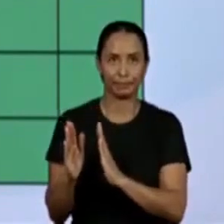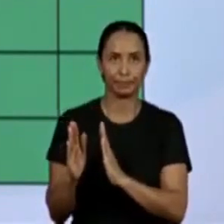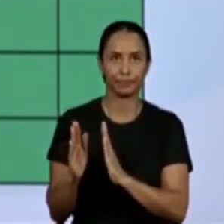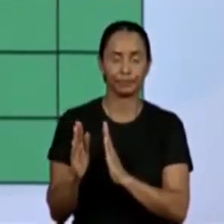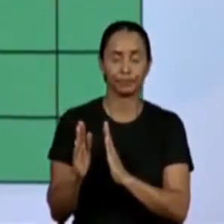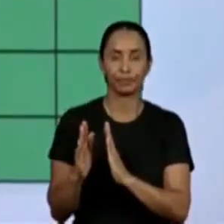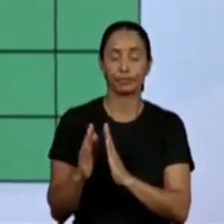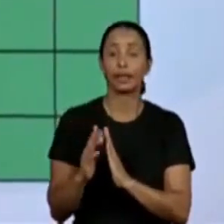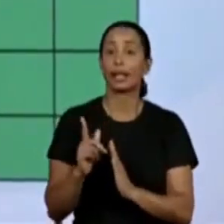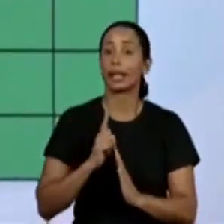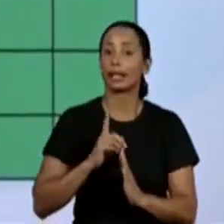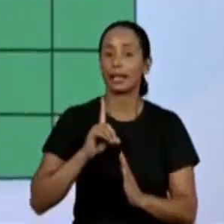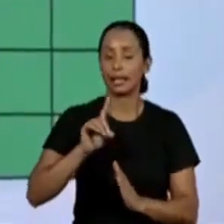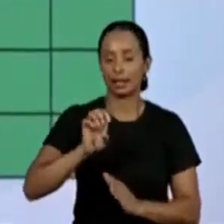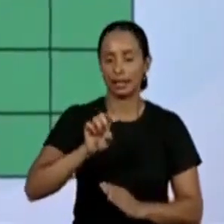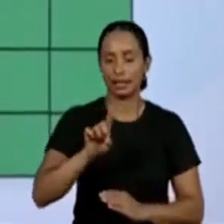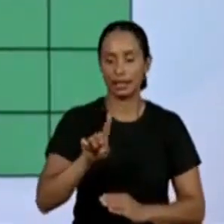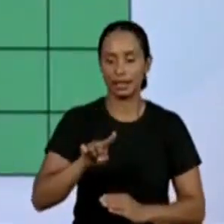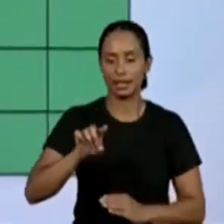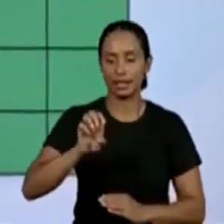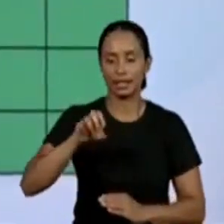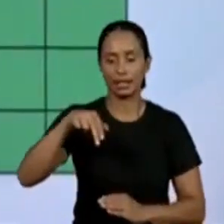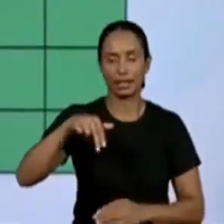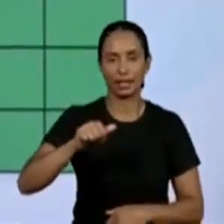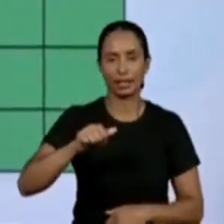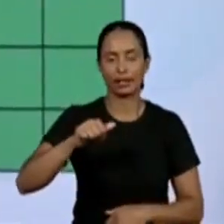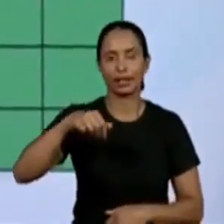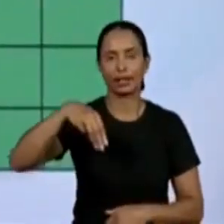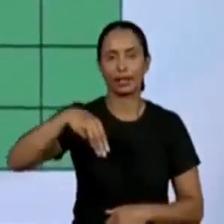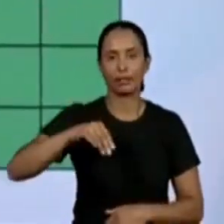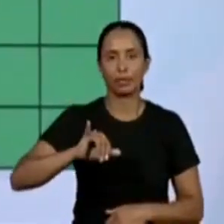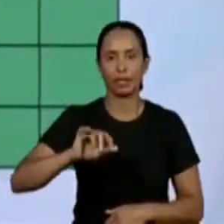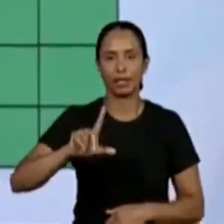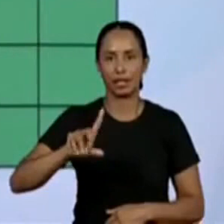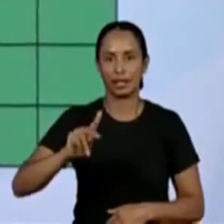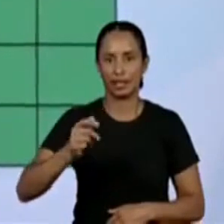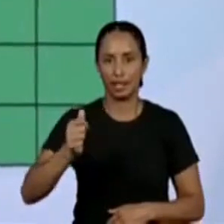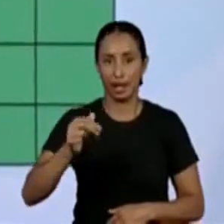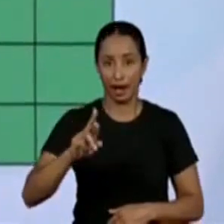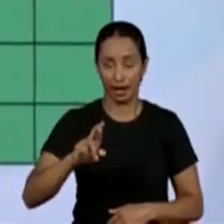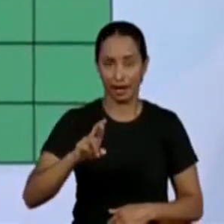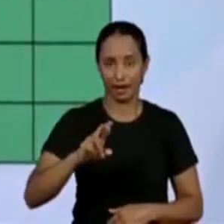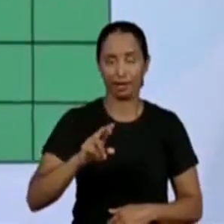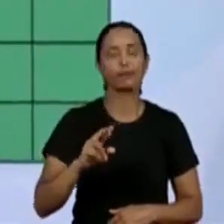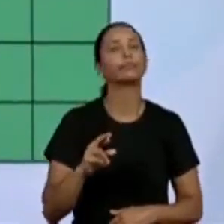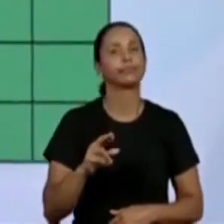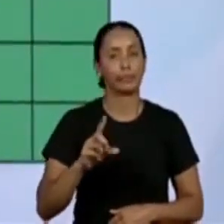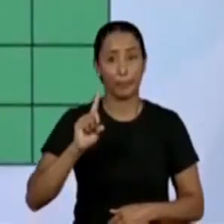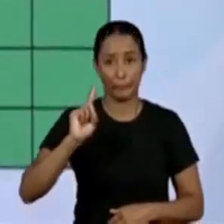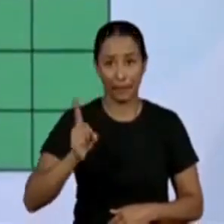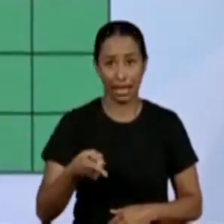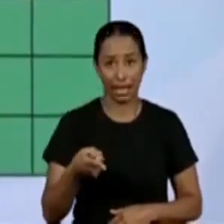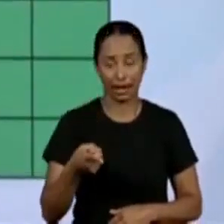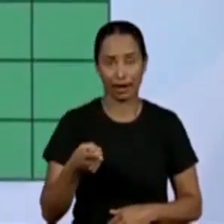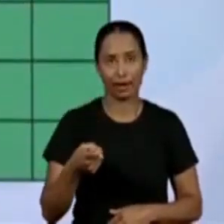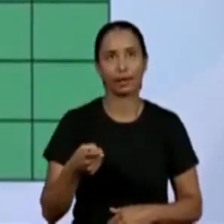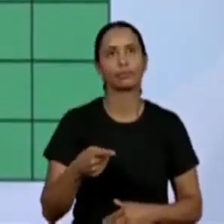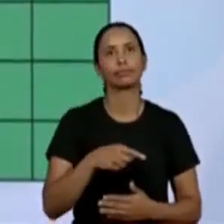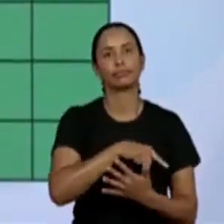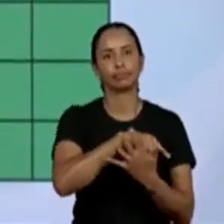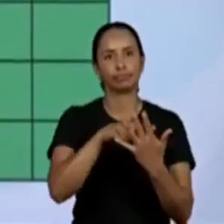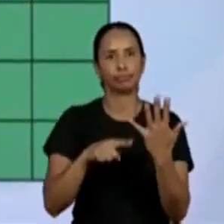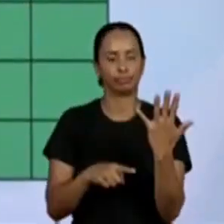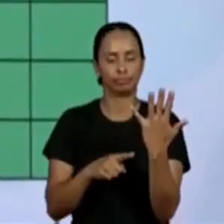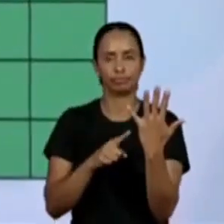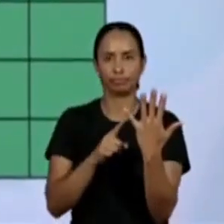numa dezena de milhar aqui, ó. É o quinto número da minha ordem, né? Numa classe de milhar. E